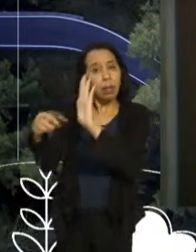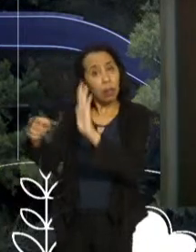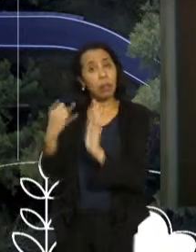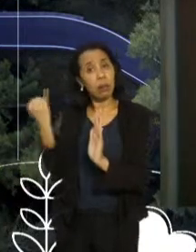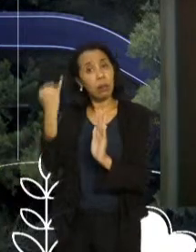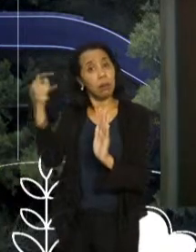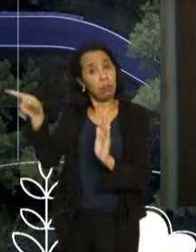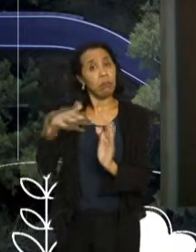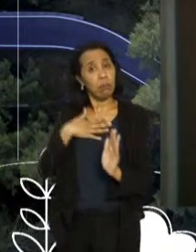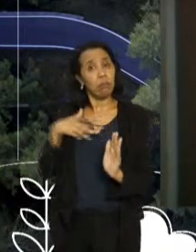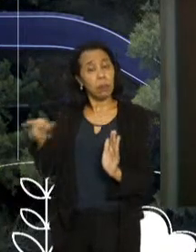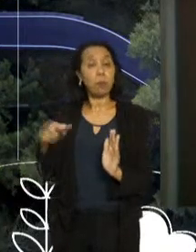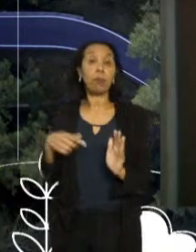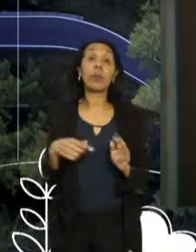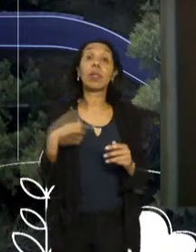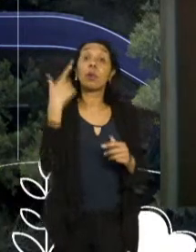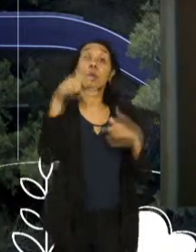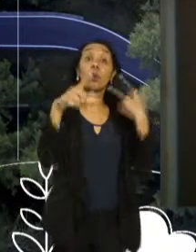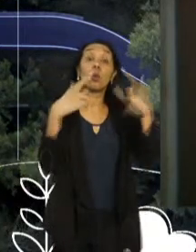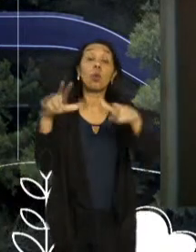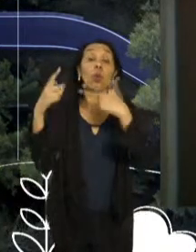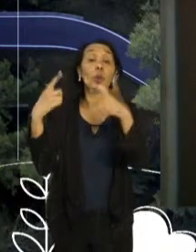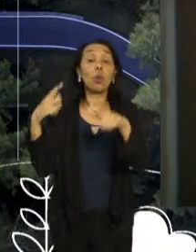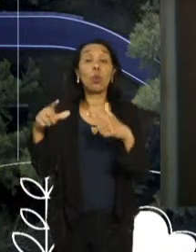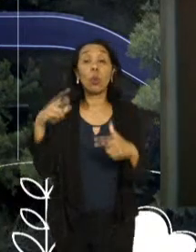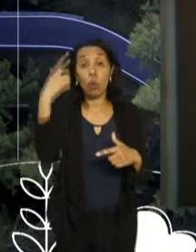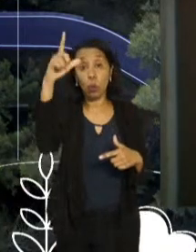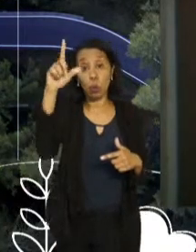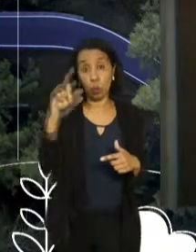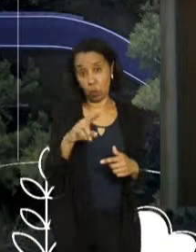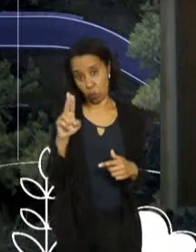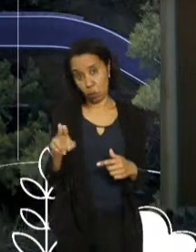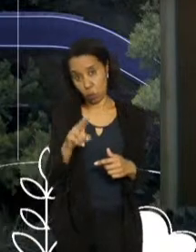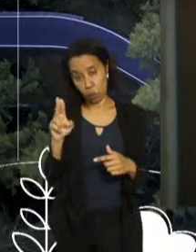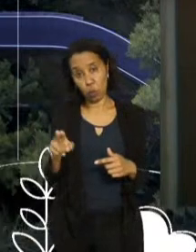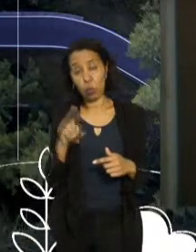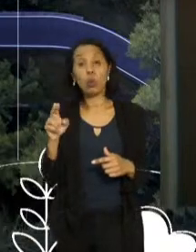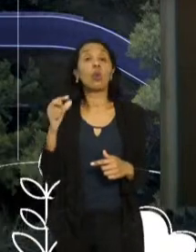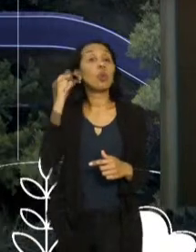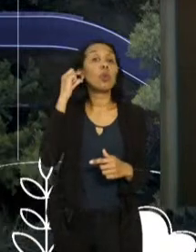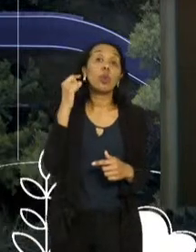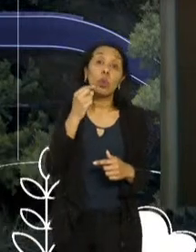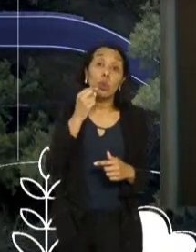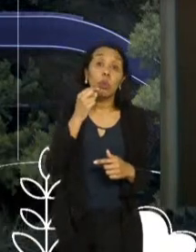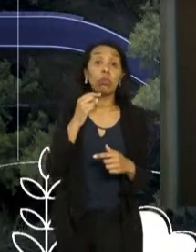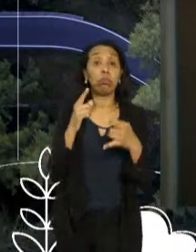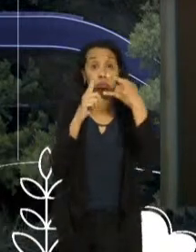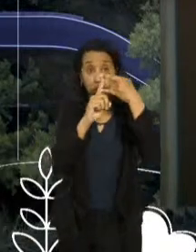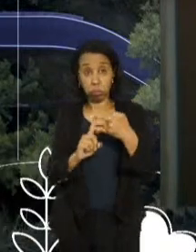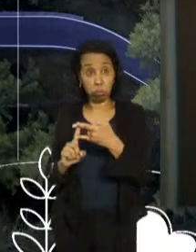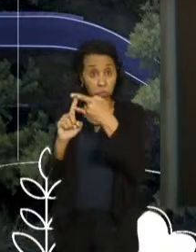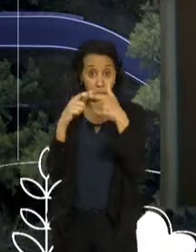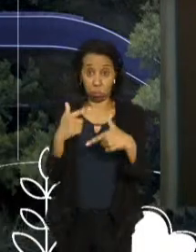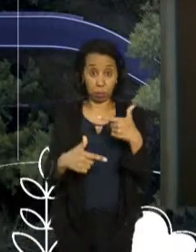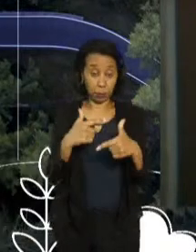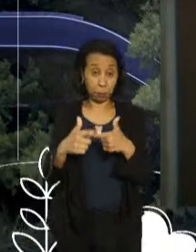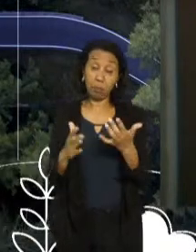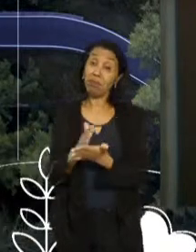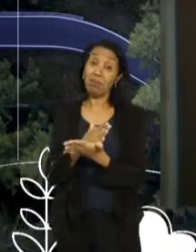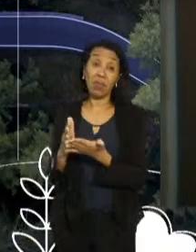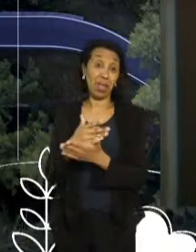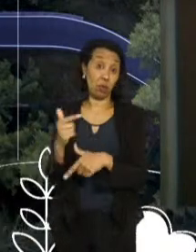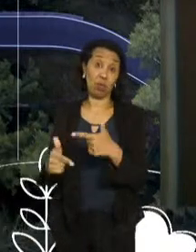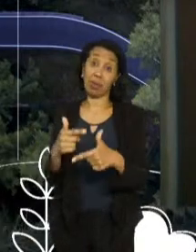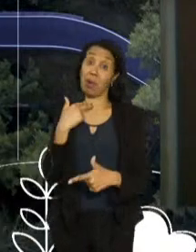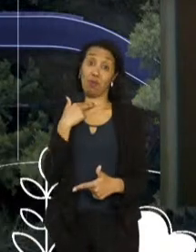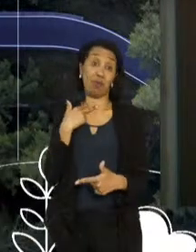existem outras coisas que podem ser feitas, como o próprio uso do teletrabalho, mas em algumas funções isso não é viável, e